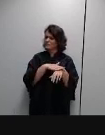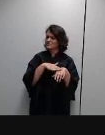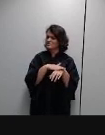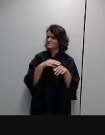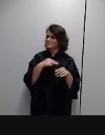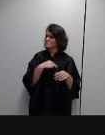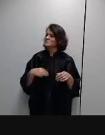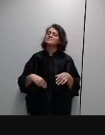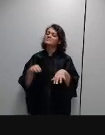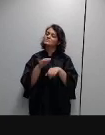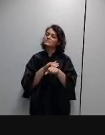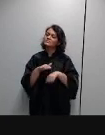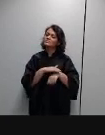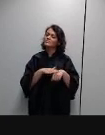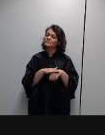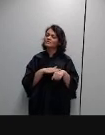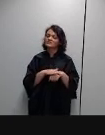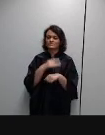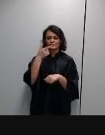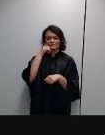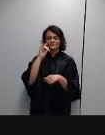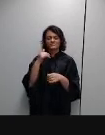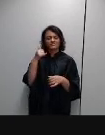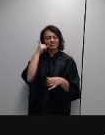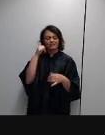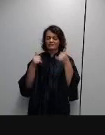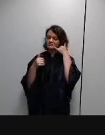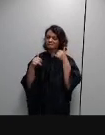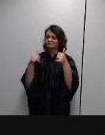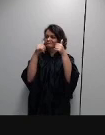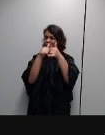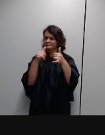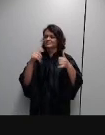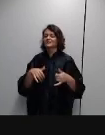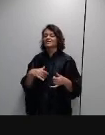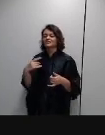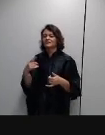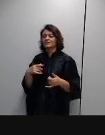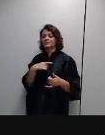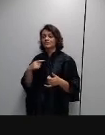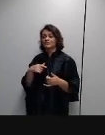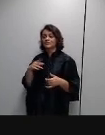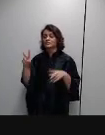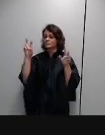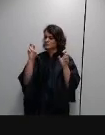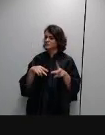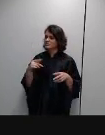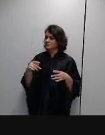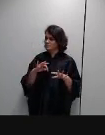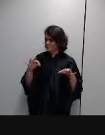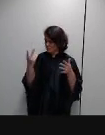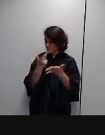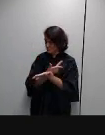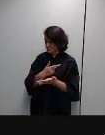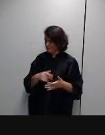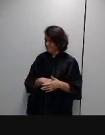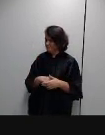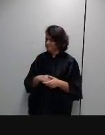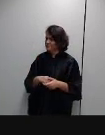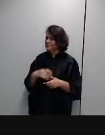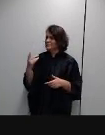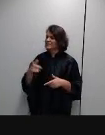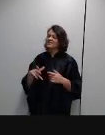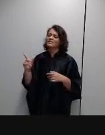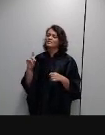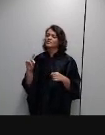conversamos outro dia por telefone por iniciativa ler excelência a respeito deste caso então o que que aconteceu Acabei de fazer naquele